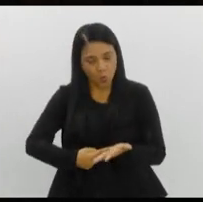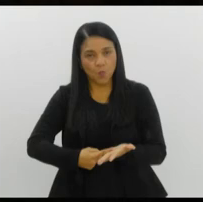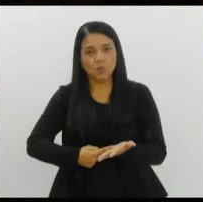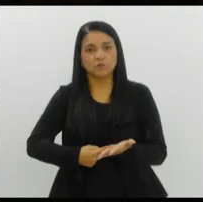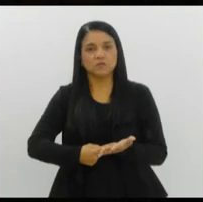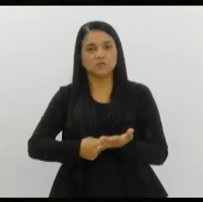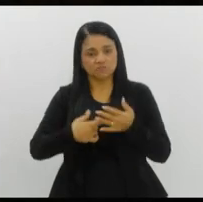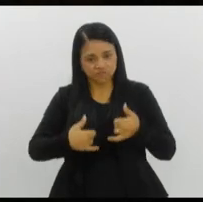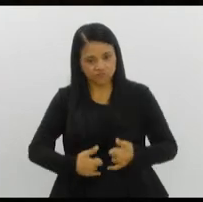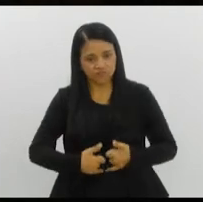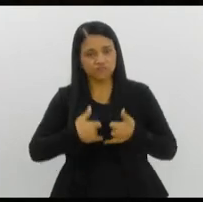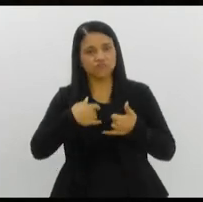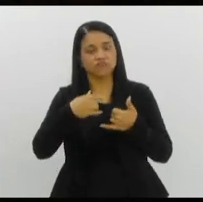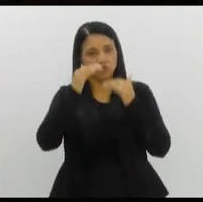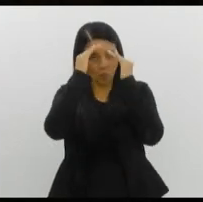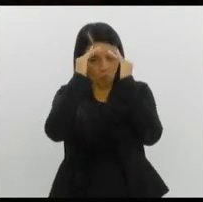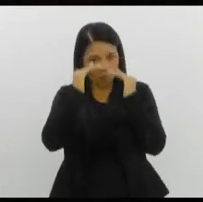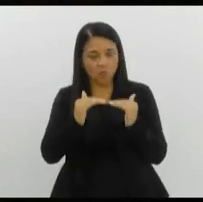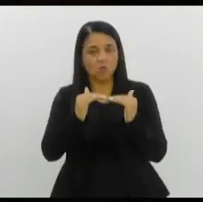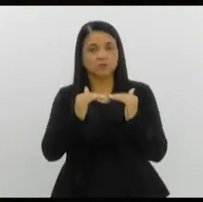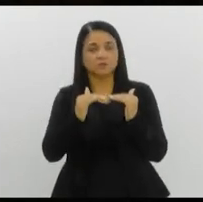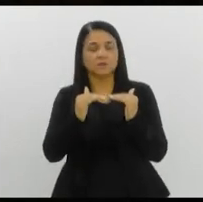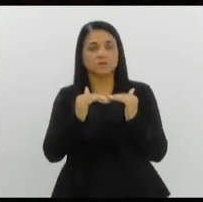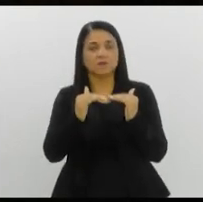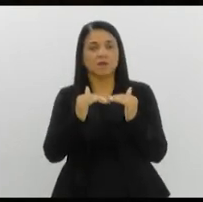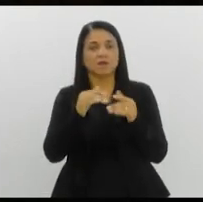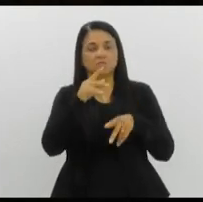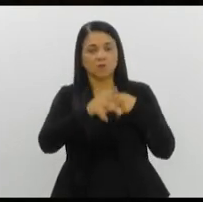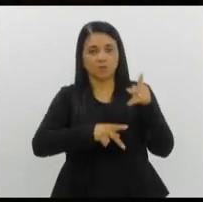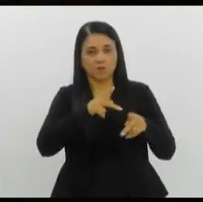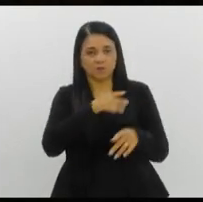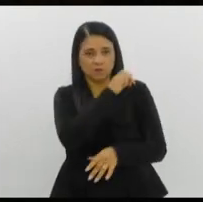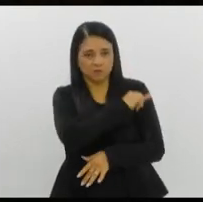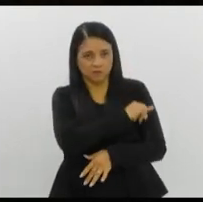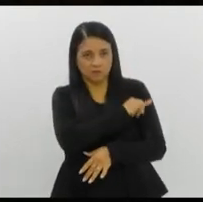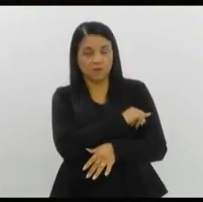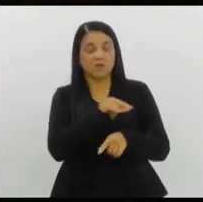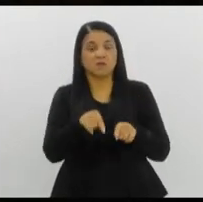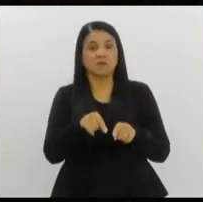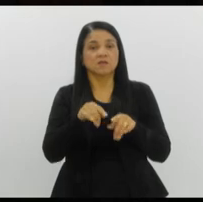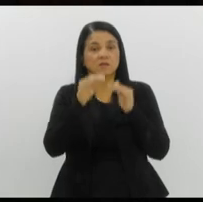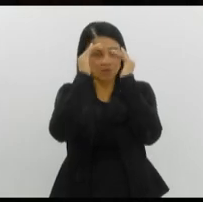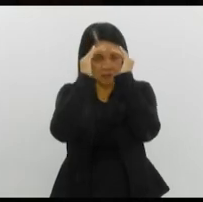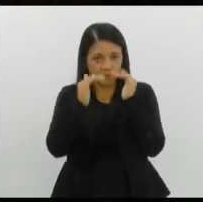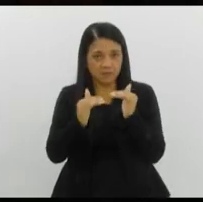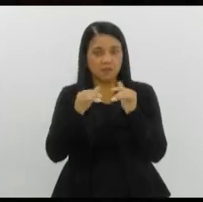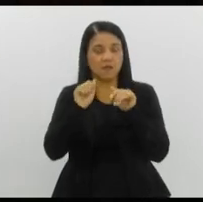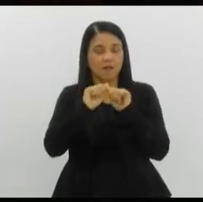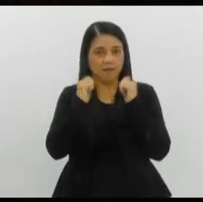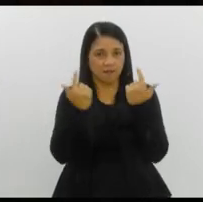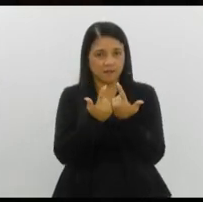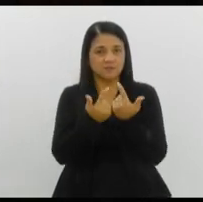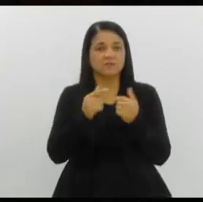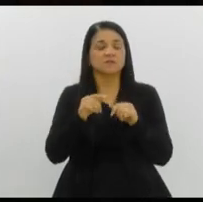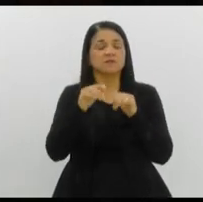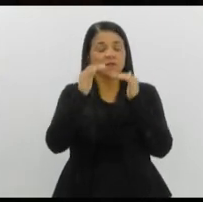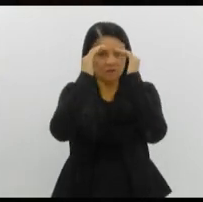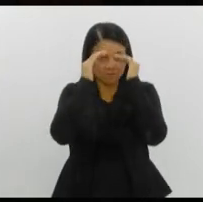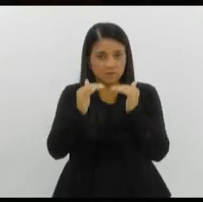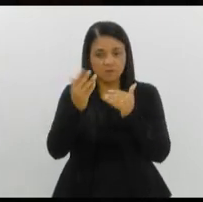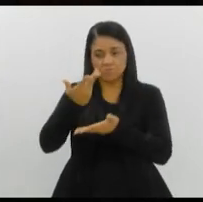de honrar os cidadãos fluminenses, de honrar essa casa, de honrar os meus pares, de honrar o meu